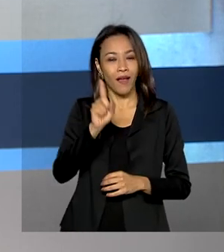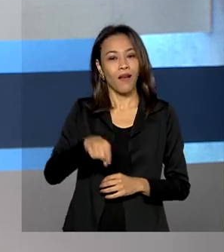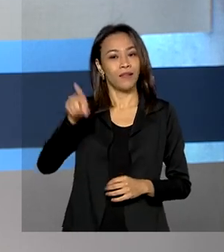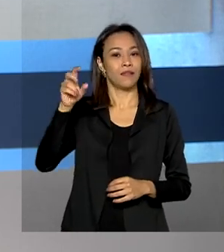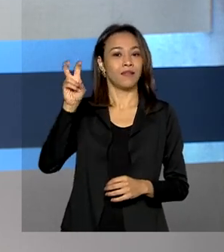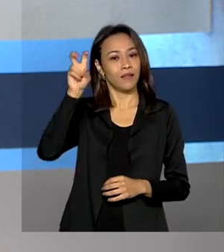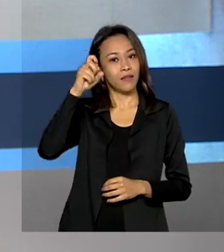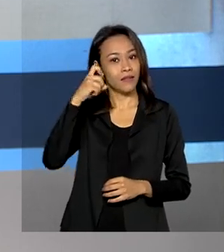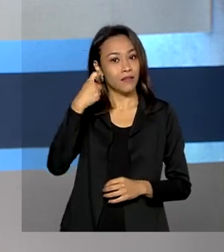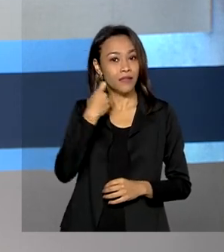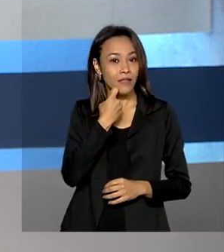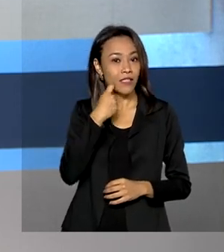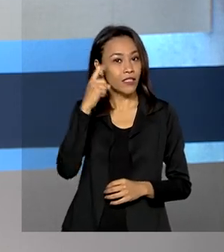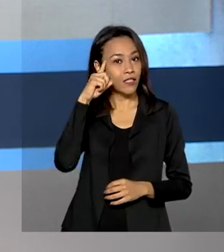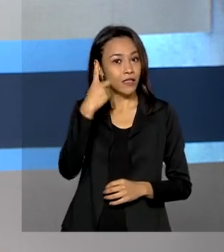sexta-feira, dia 16 de abril.